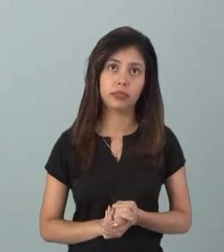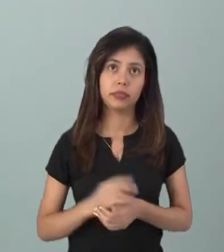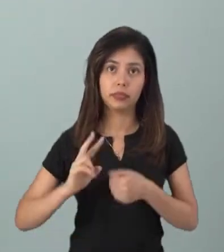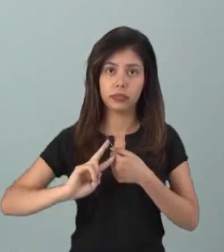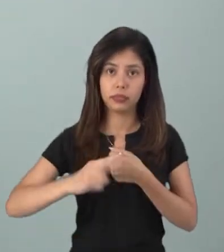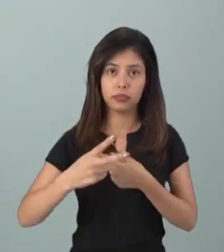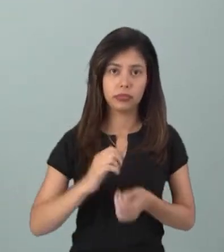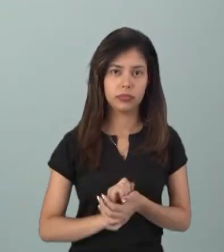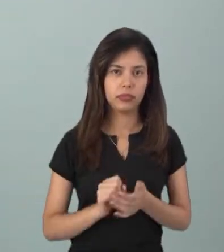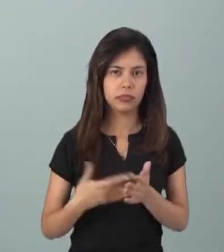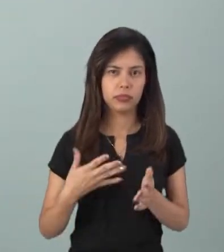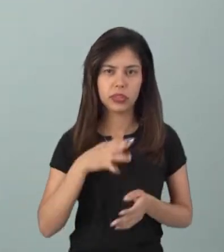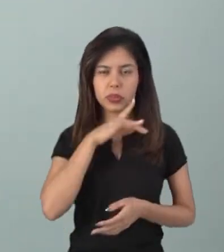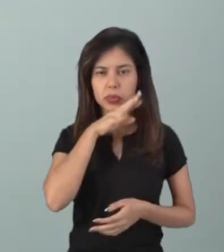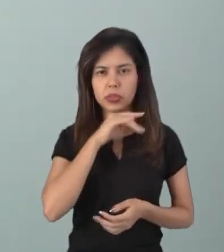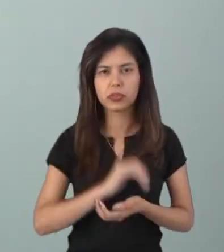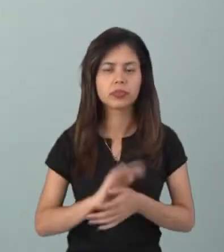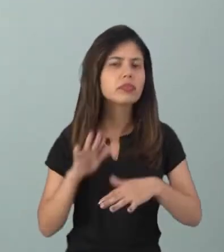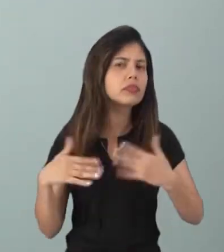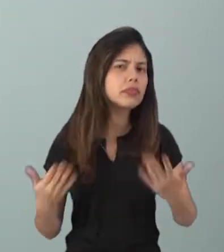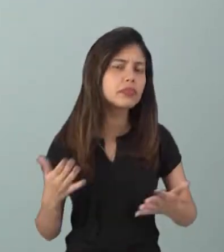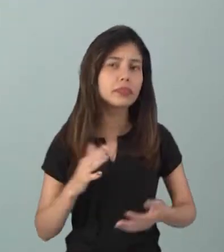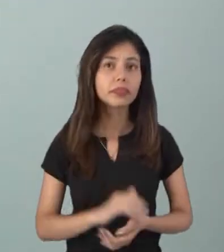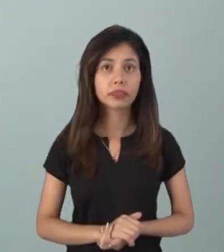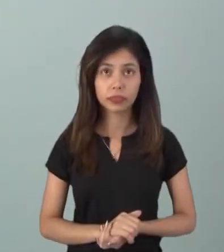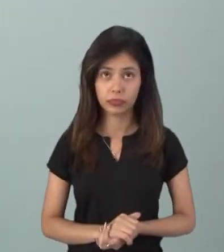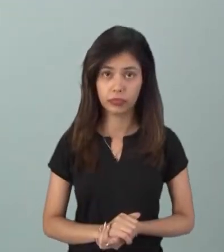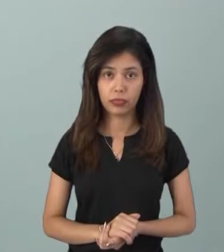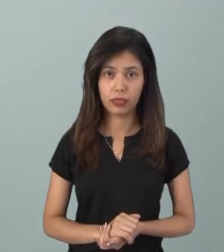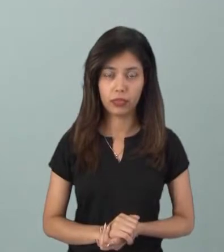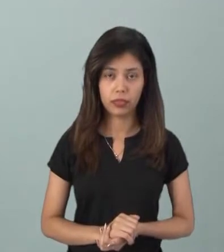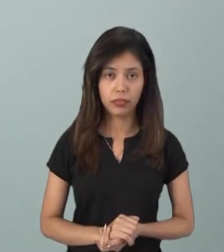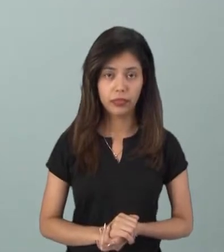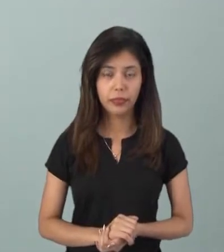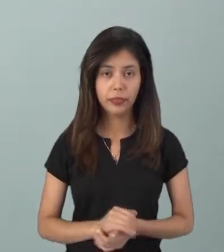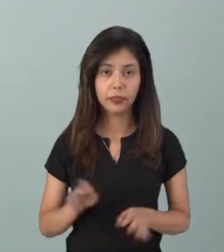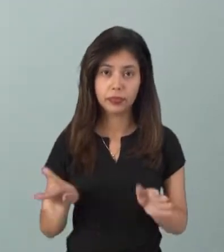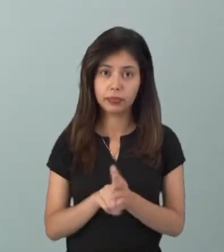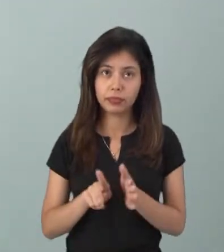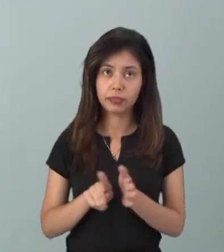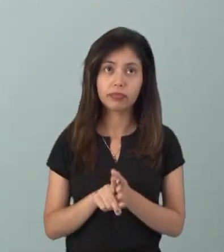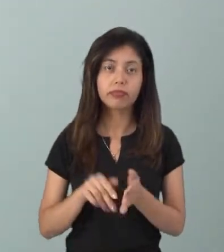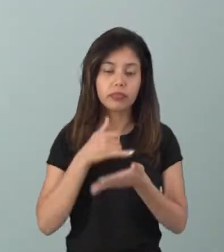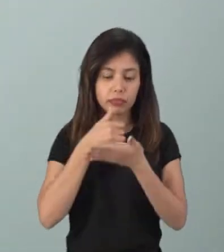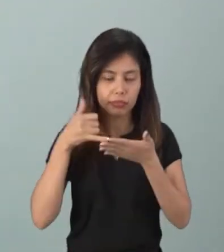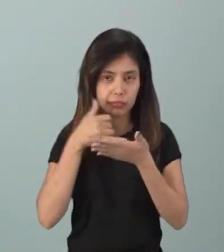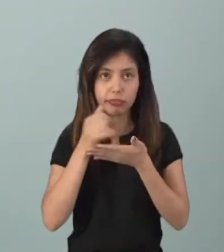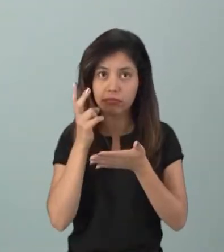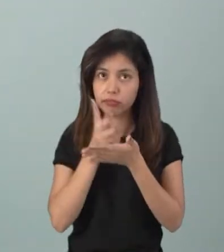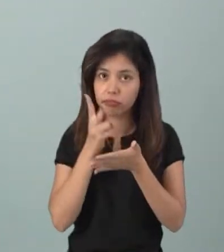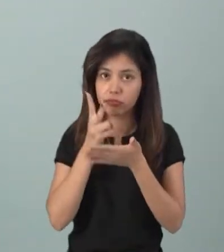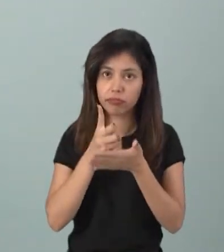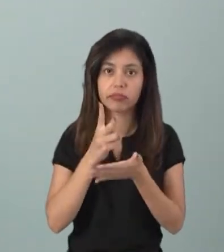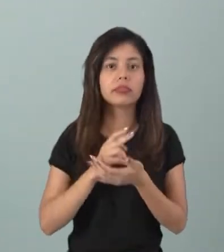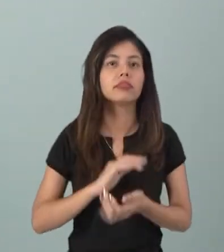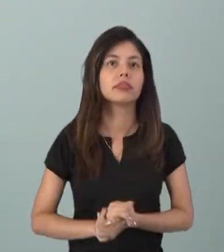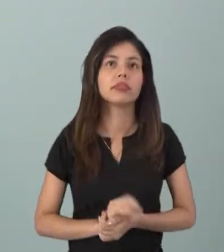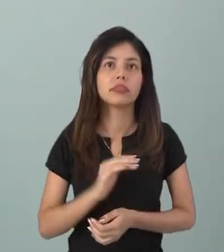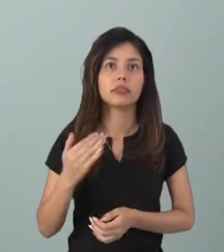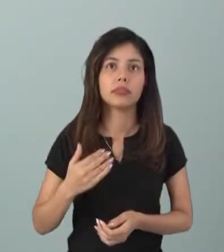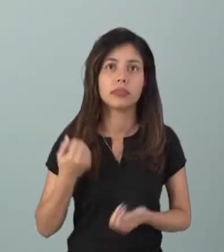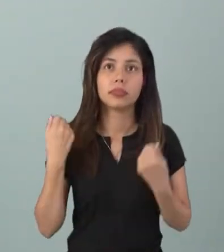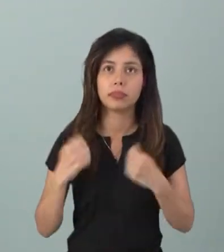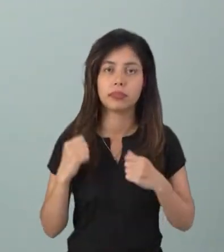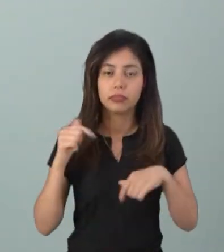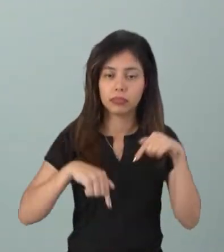consequência muito ruim. Que consequência seria essa? Seria a questão da dependência química. Quando a gente fala da dependência